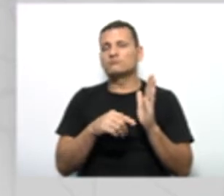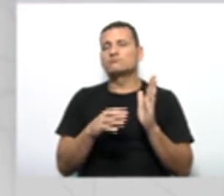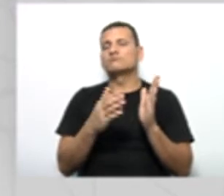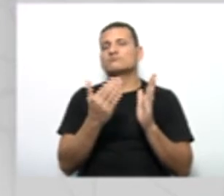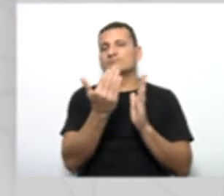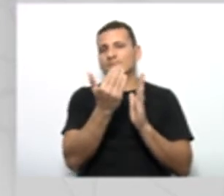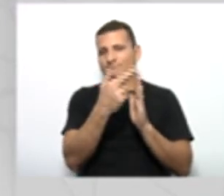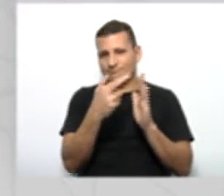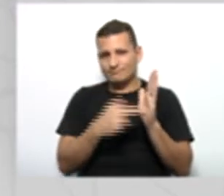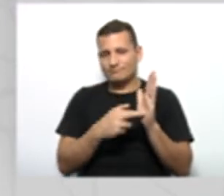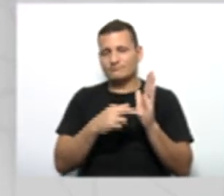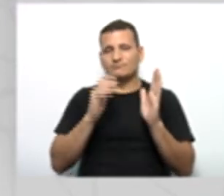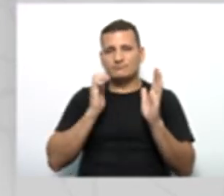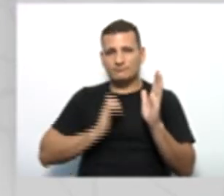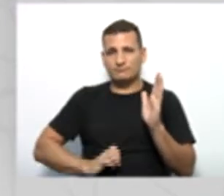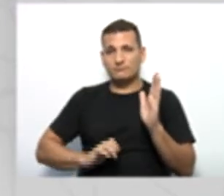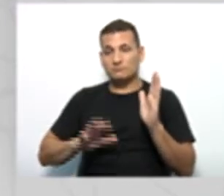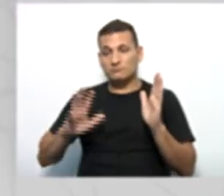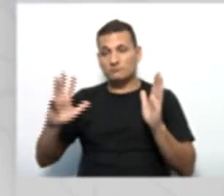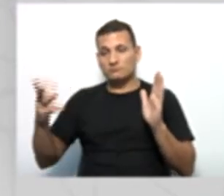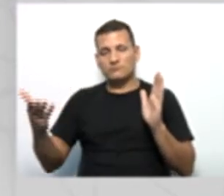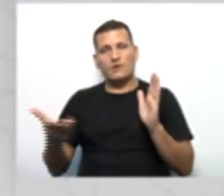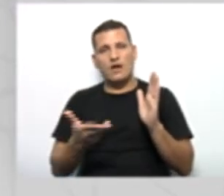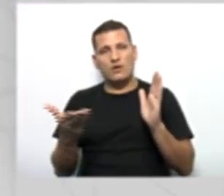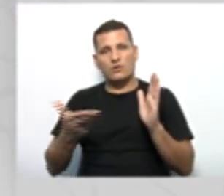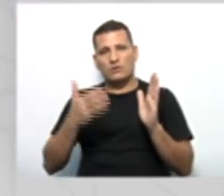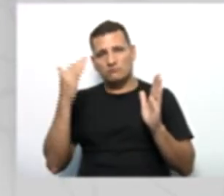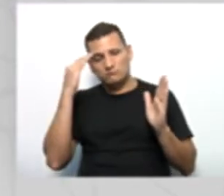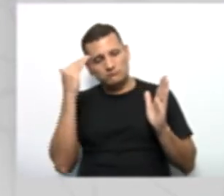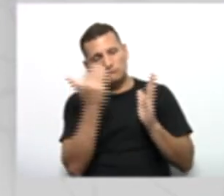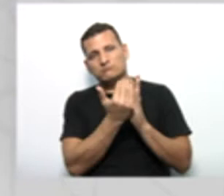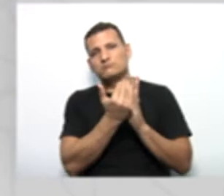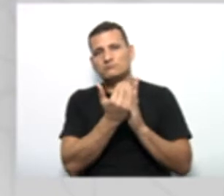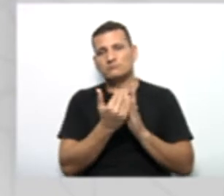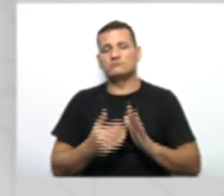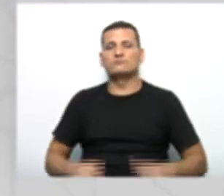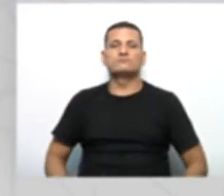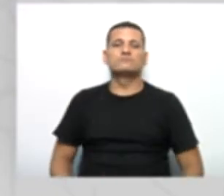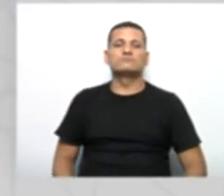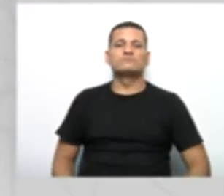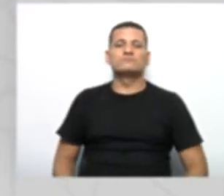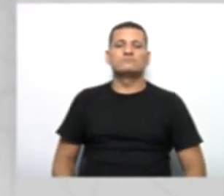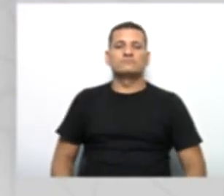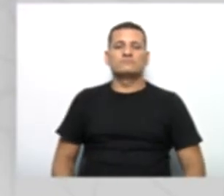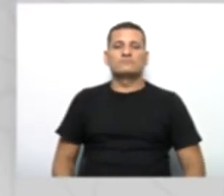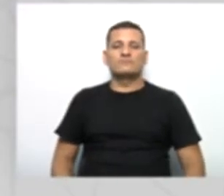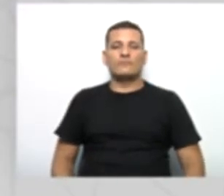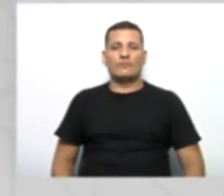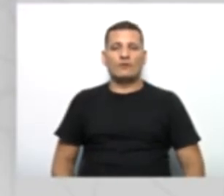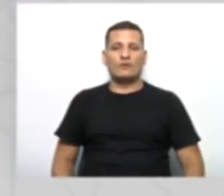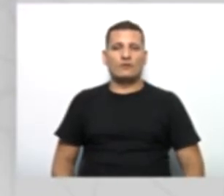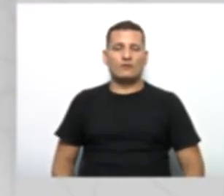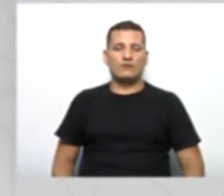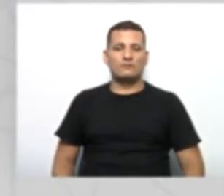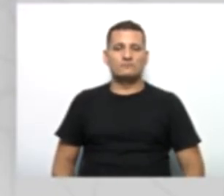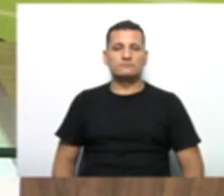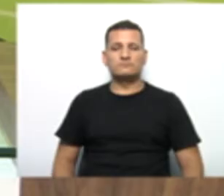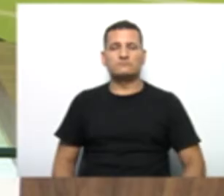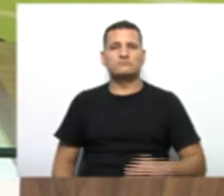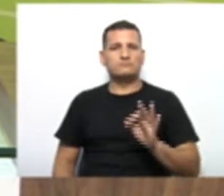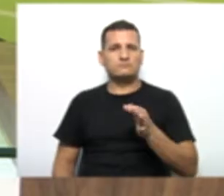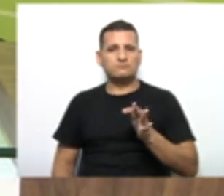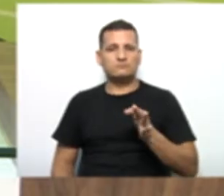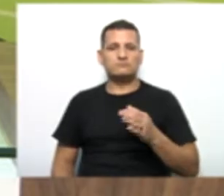ética, todos agora devem observá-lo e cumpri-lo. Professor Cássio? Isso mesmo, professor Wesley. Então, o código